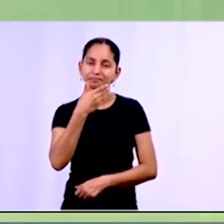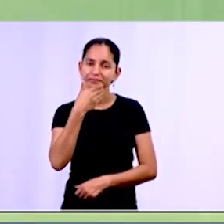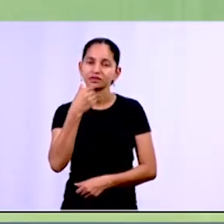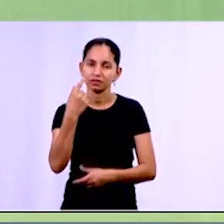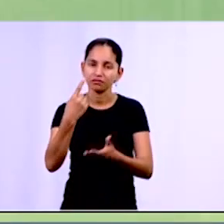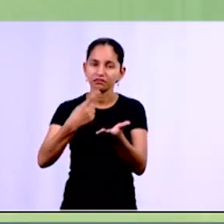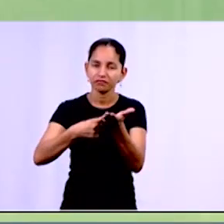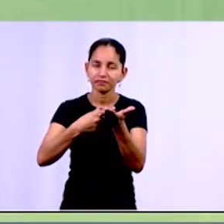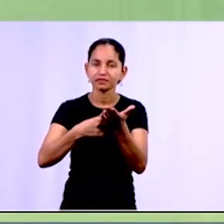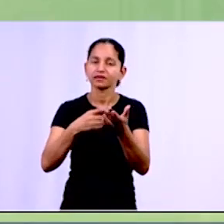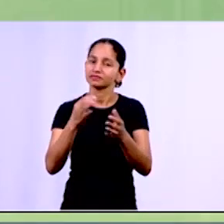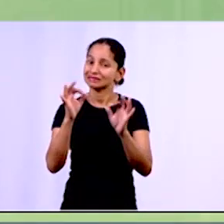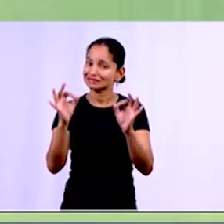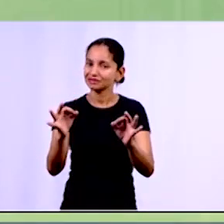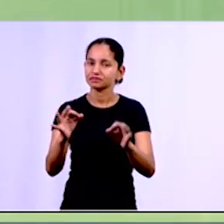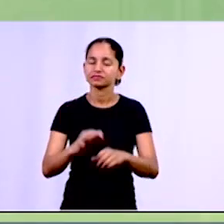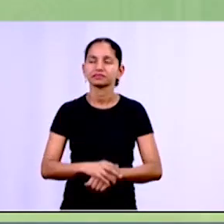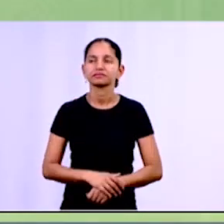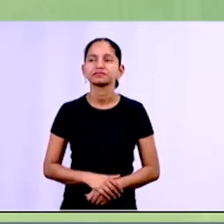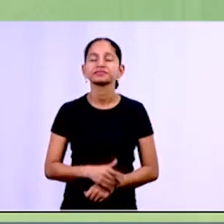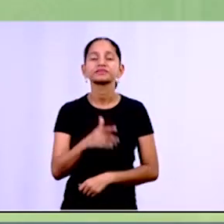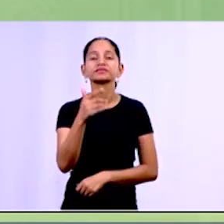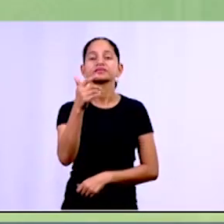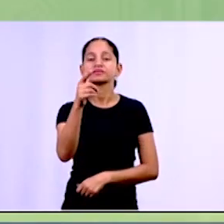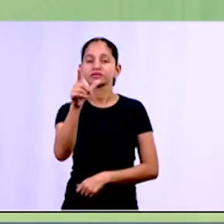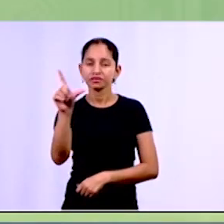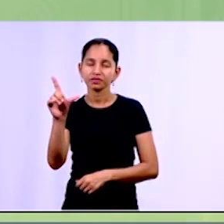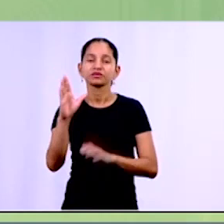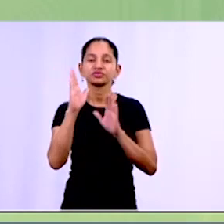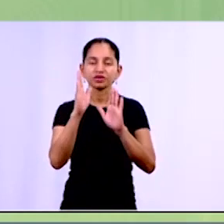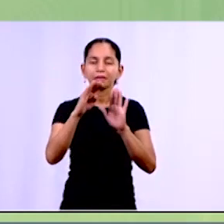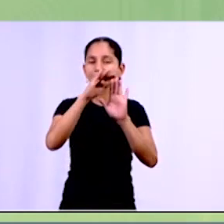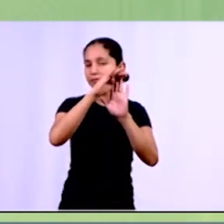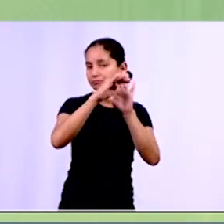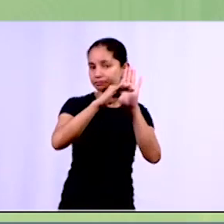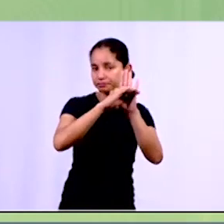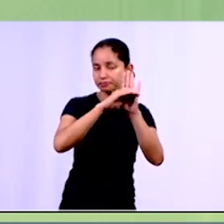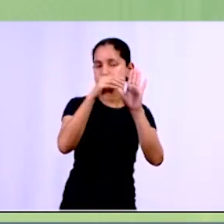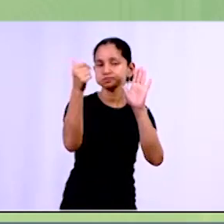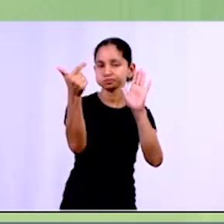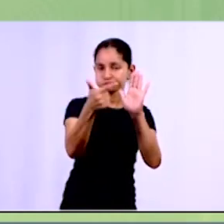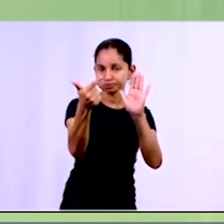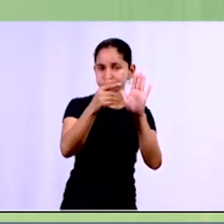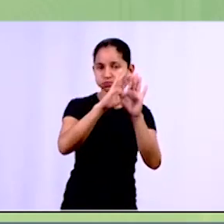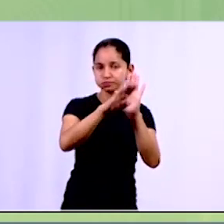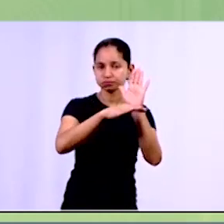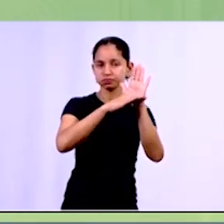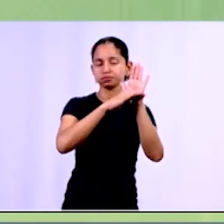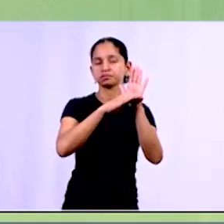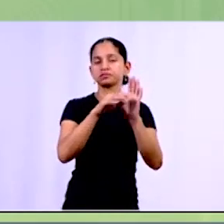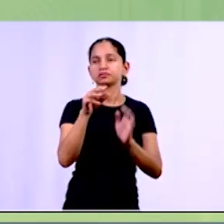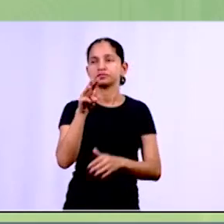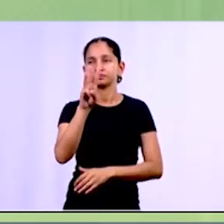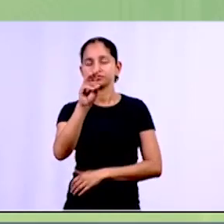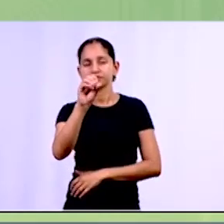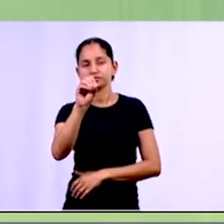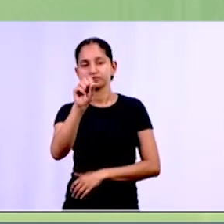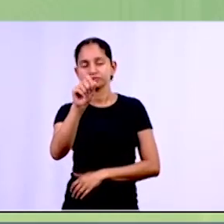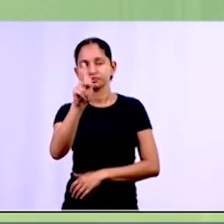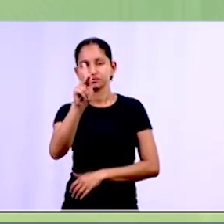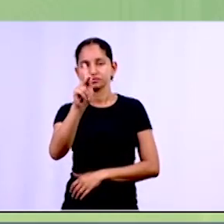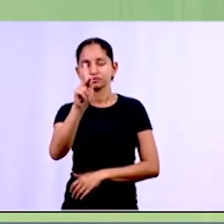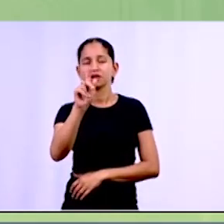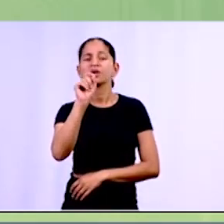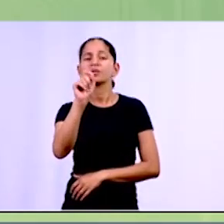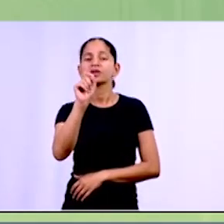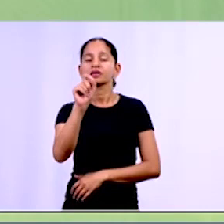né? Vamos falar um pouquinho de workstation. A gente falou de servidores, que é um tipo de... Vamos falar de workstations. Workstation,